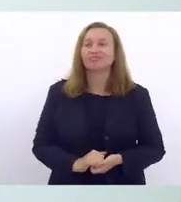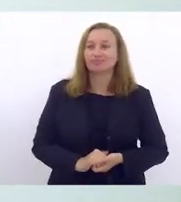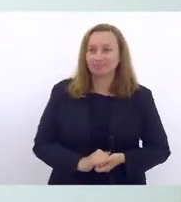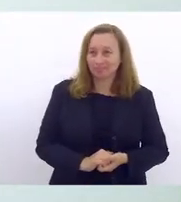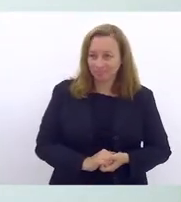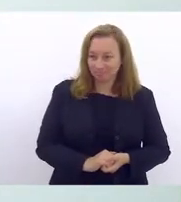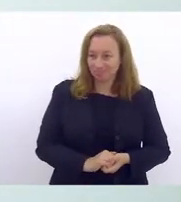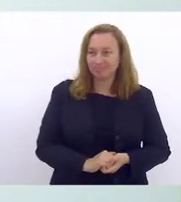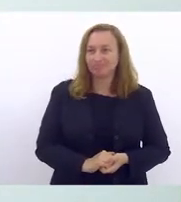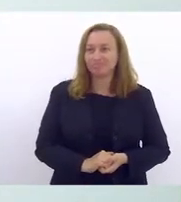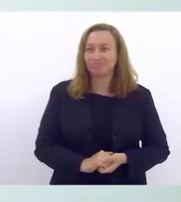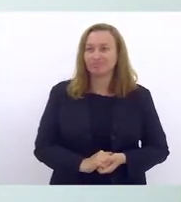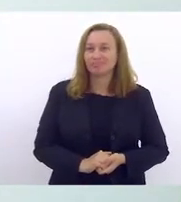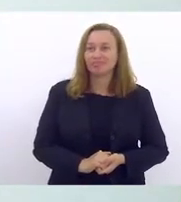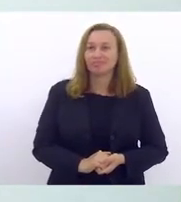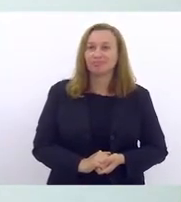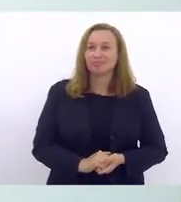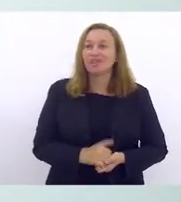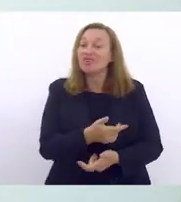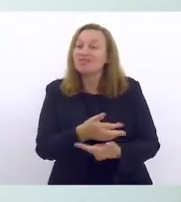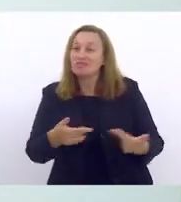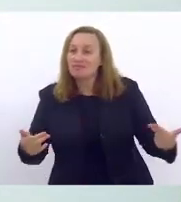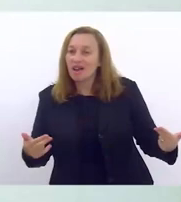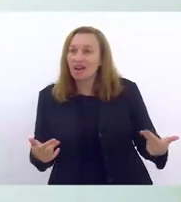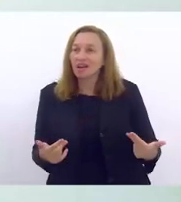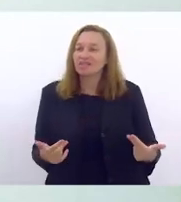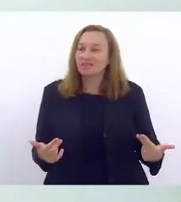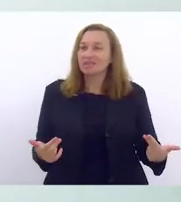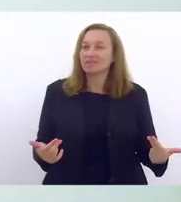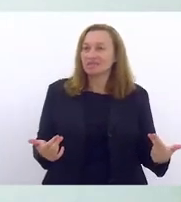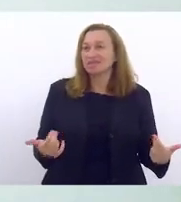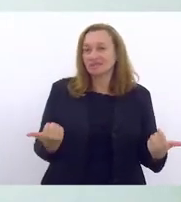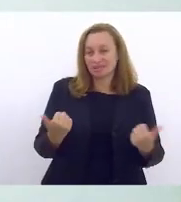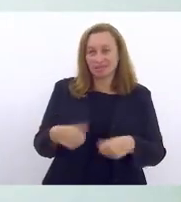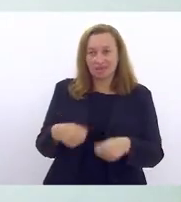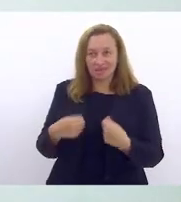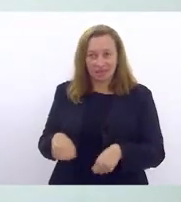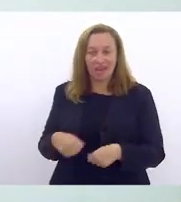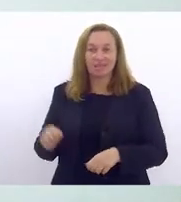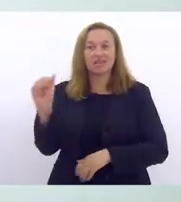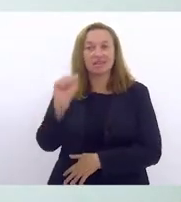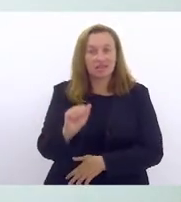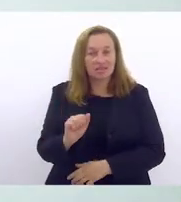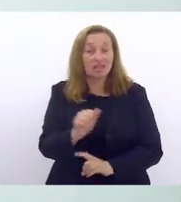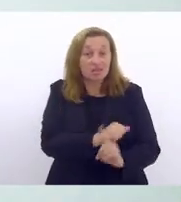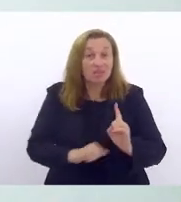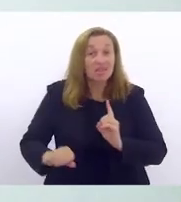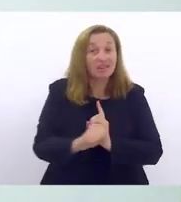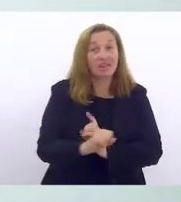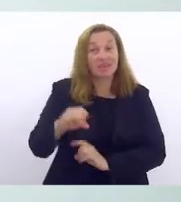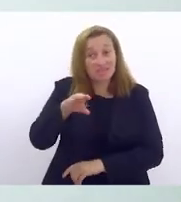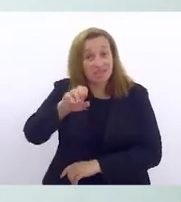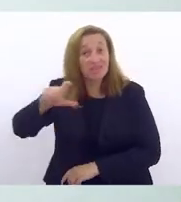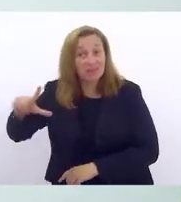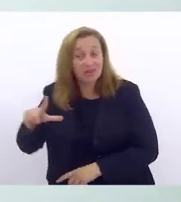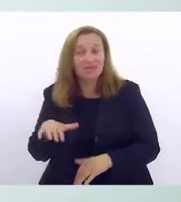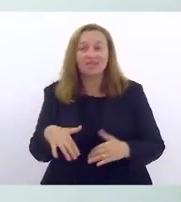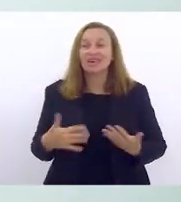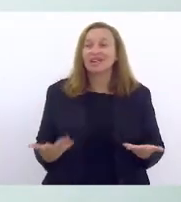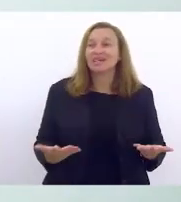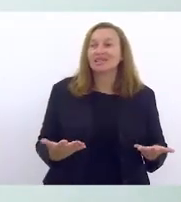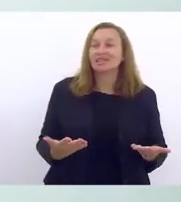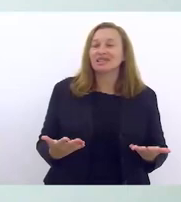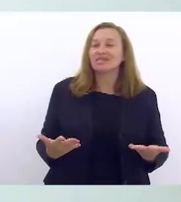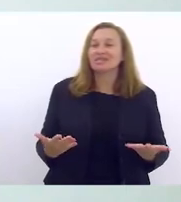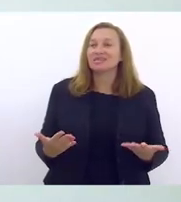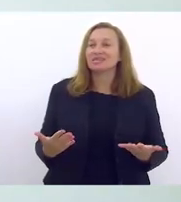instituição, ouça as demandas, saiba ouvir as demandas da sociedade civil, né, sobretudo, e aí na parte